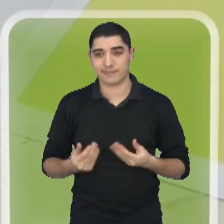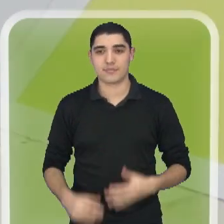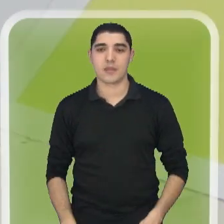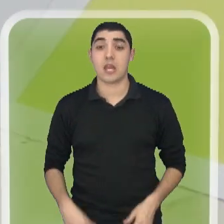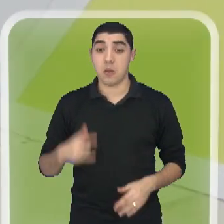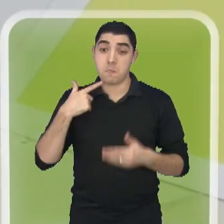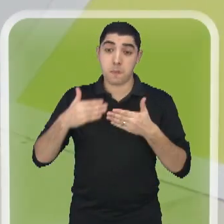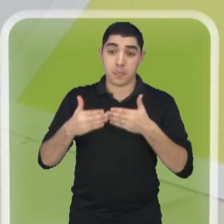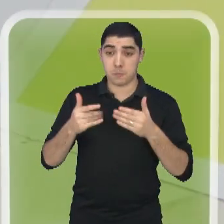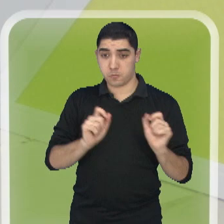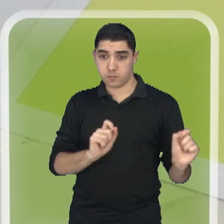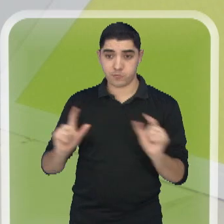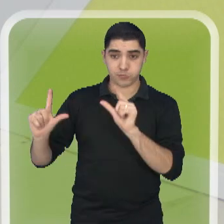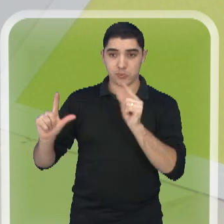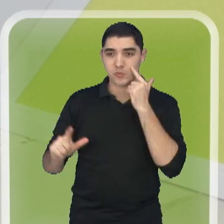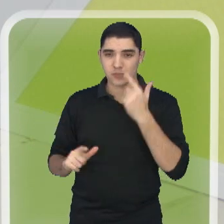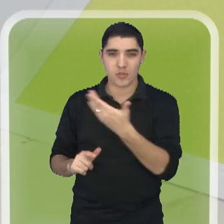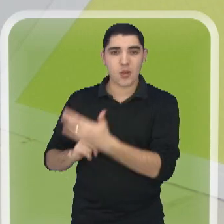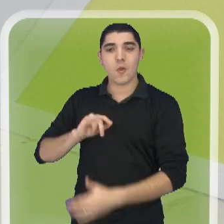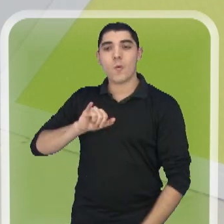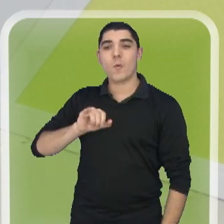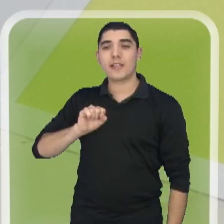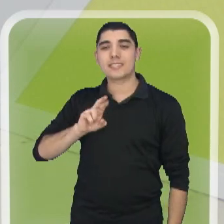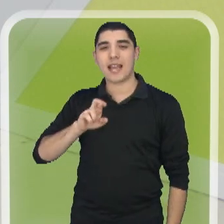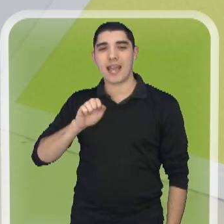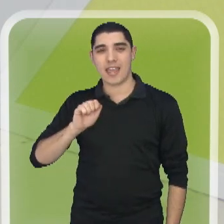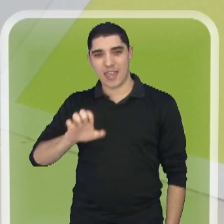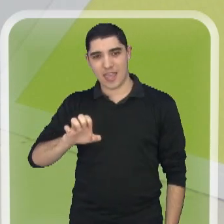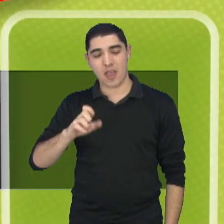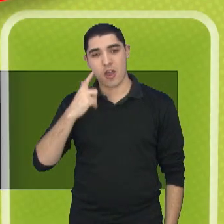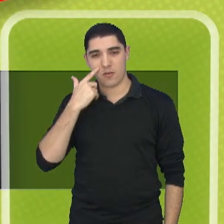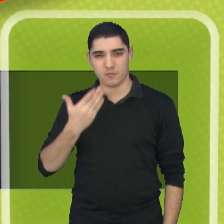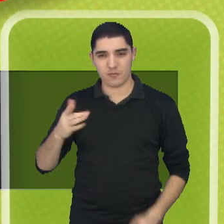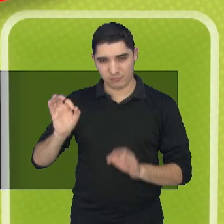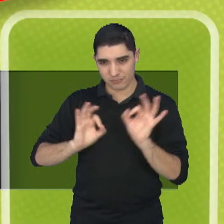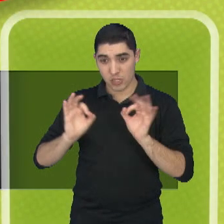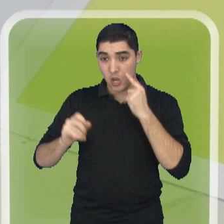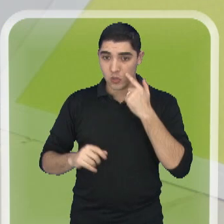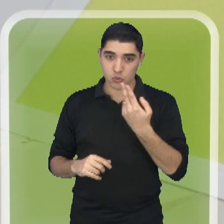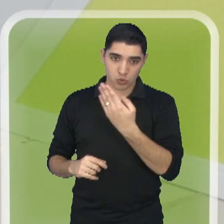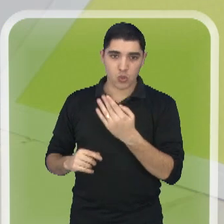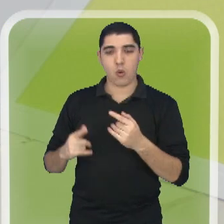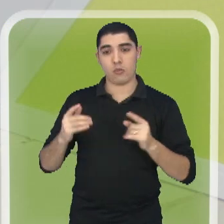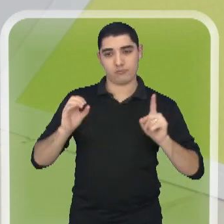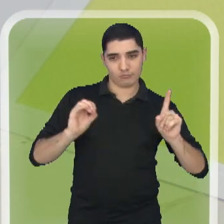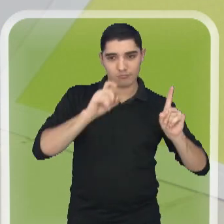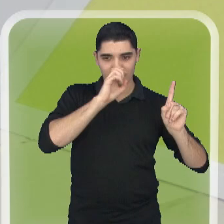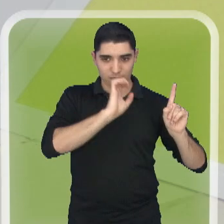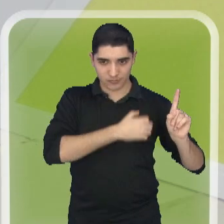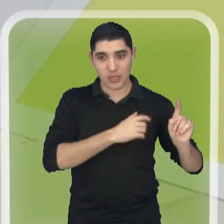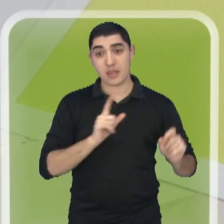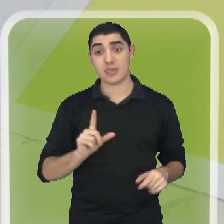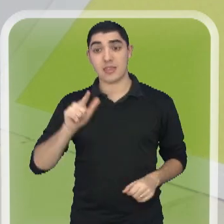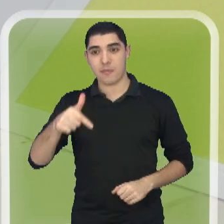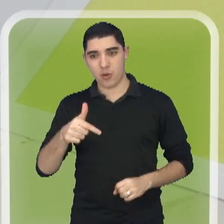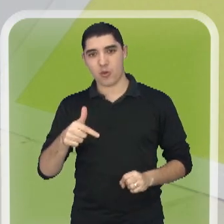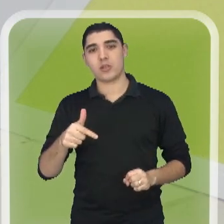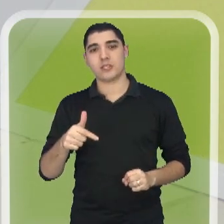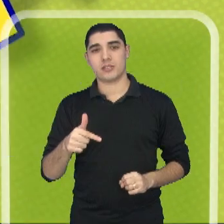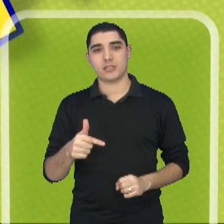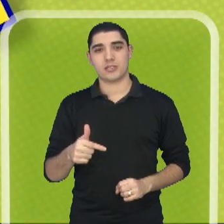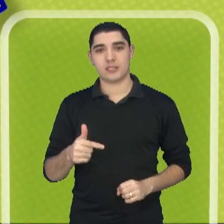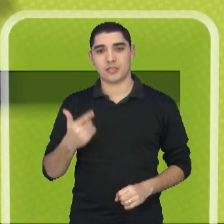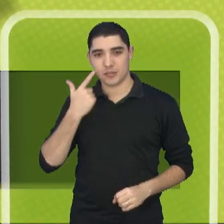pra gente aí a arte em tela cheia que o nosso Israel fez. Aí, ó, os 2 jogos, ó, o jogo de ida, 1-0 pro São José, na volta... Cadê?